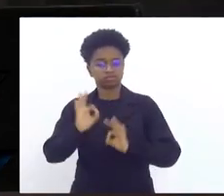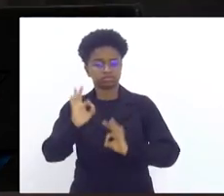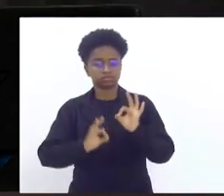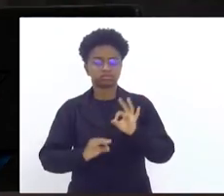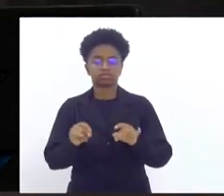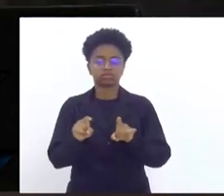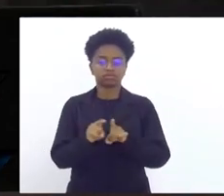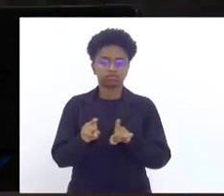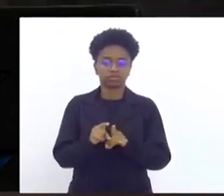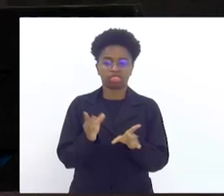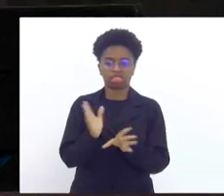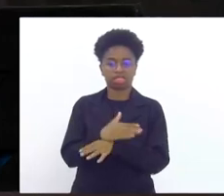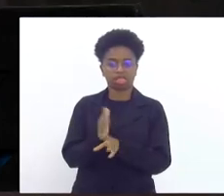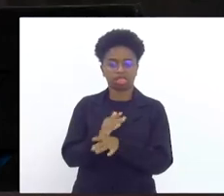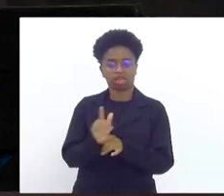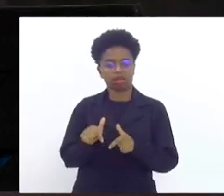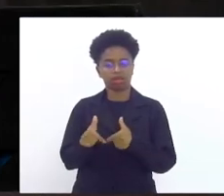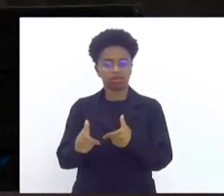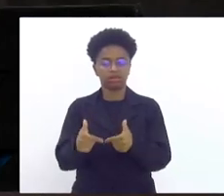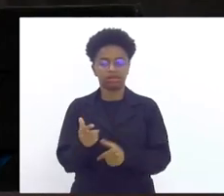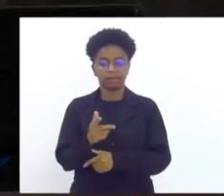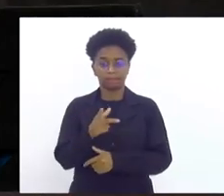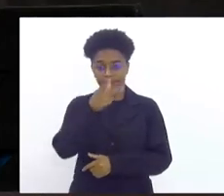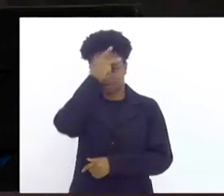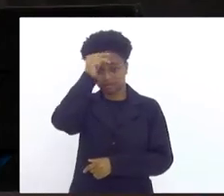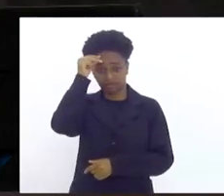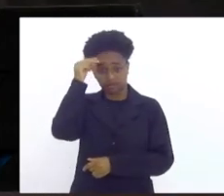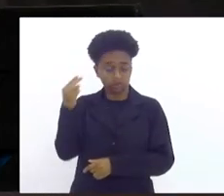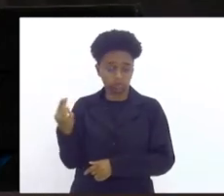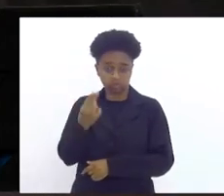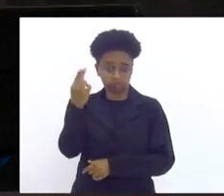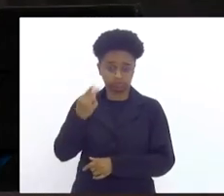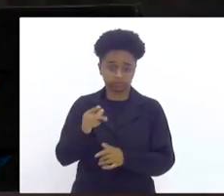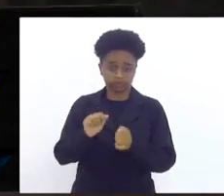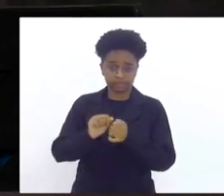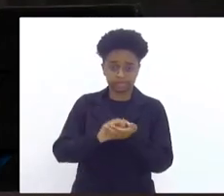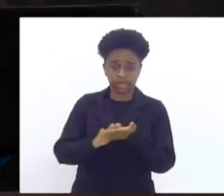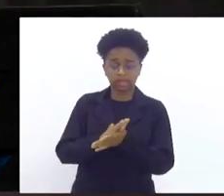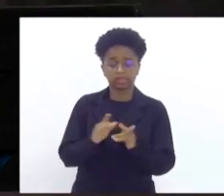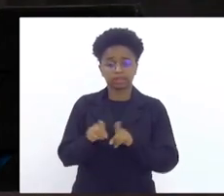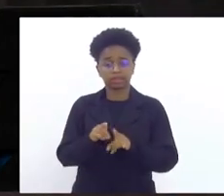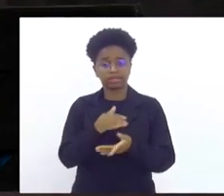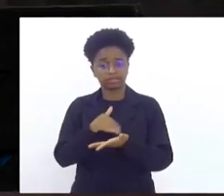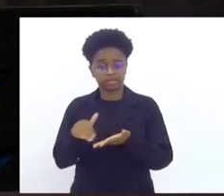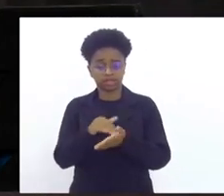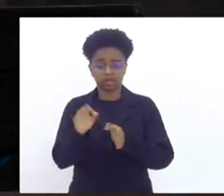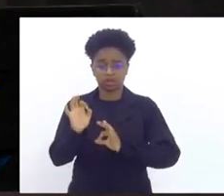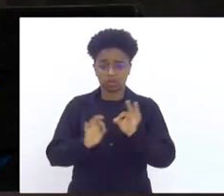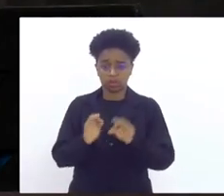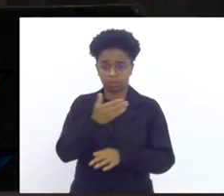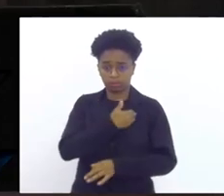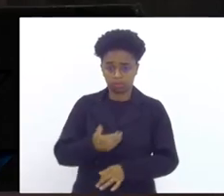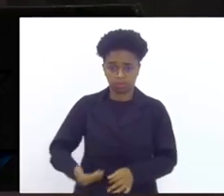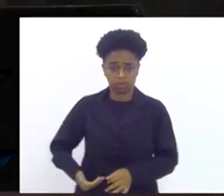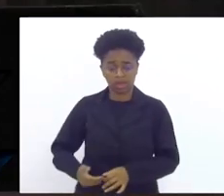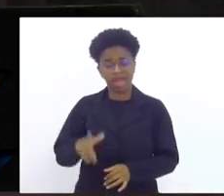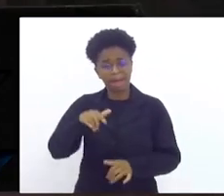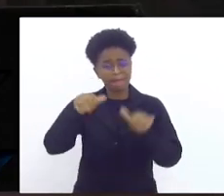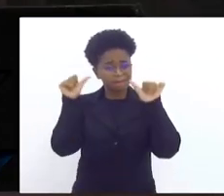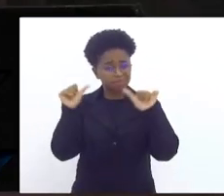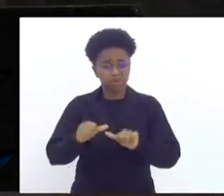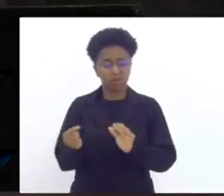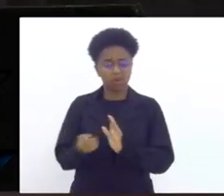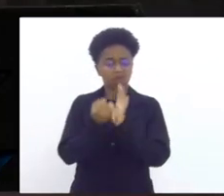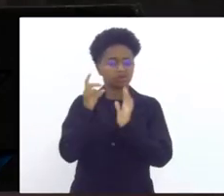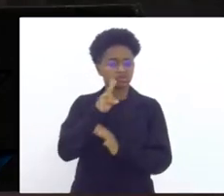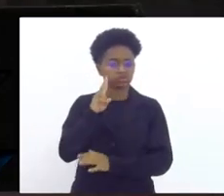da leniência de um prefeito incompetente de um secretário de ordem pública incompetente Aliás o pior da